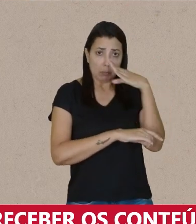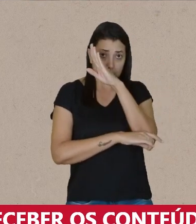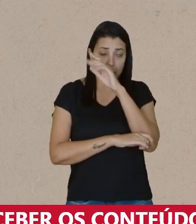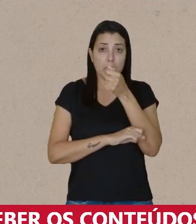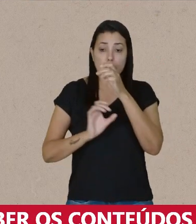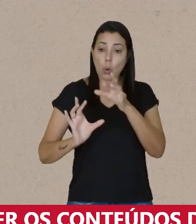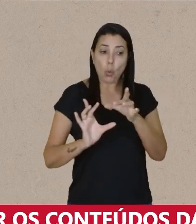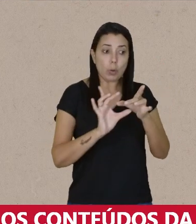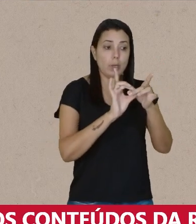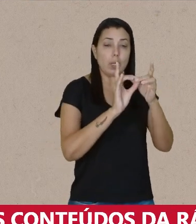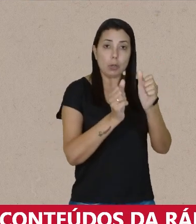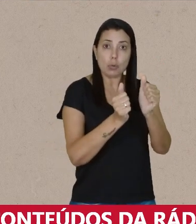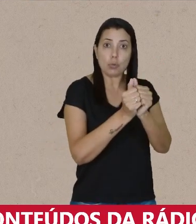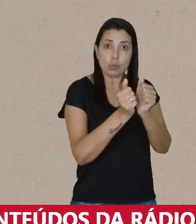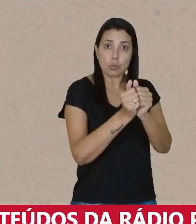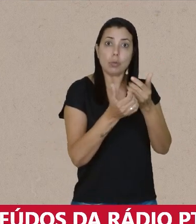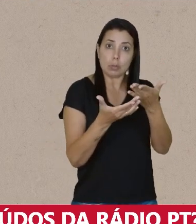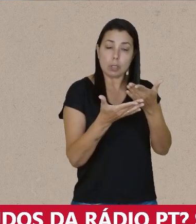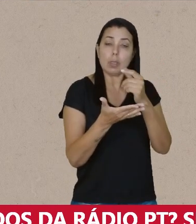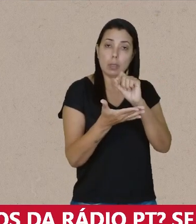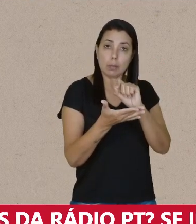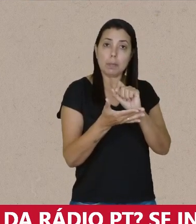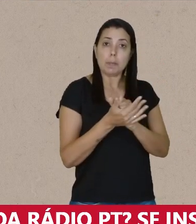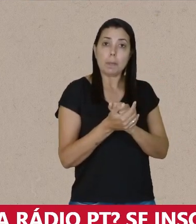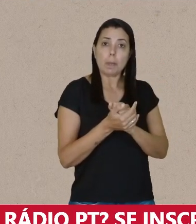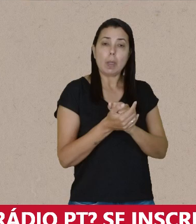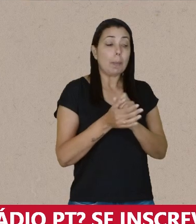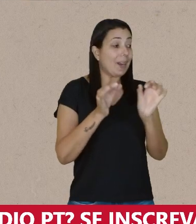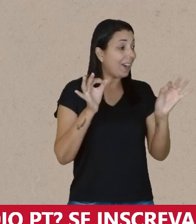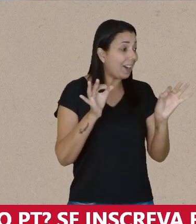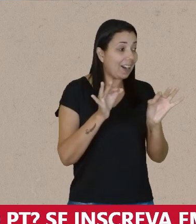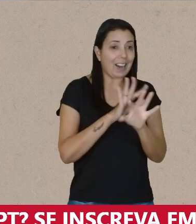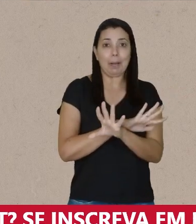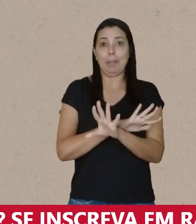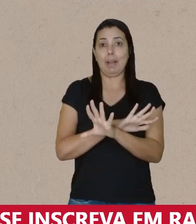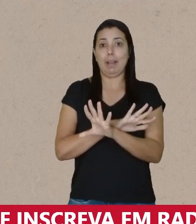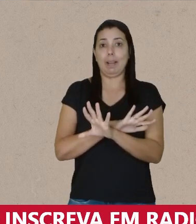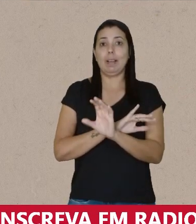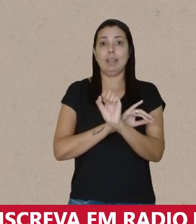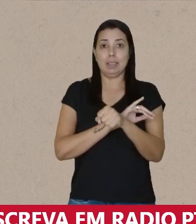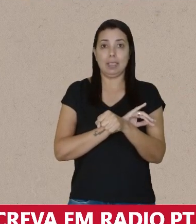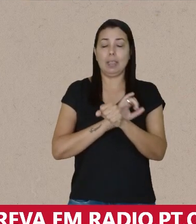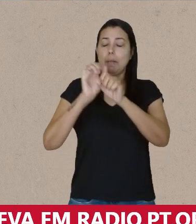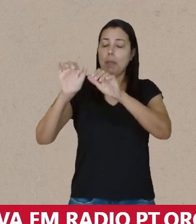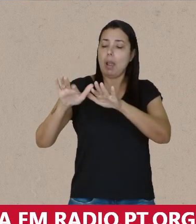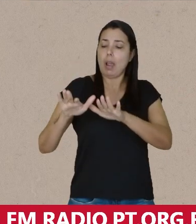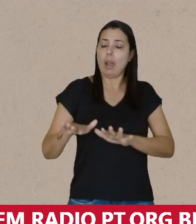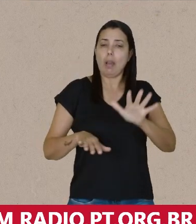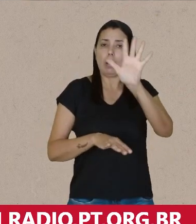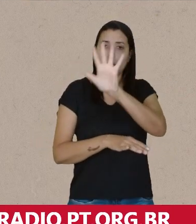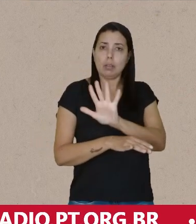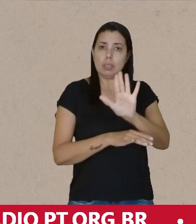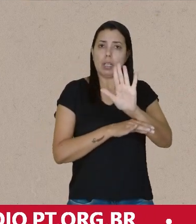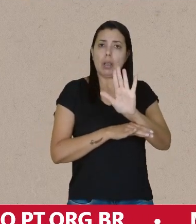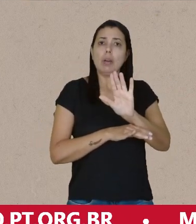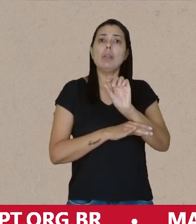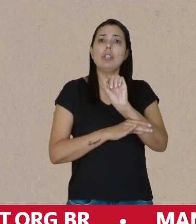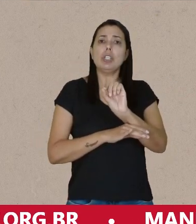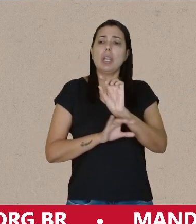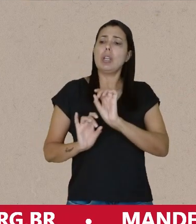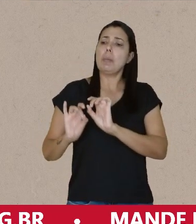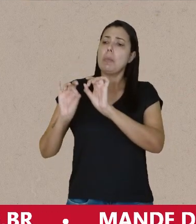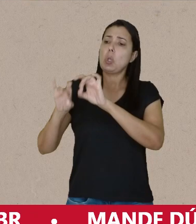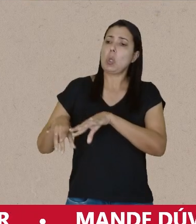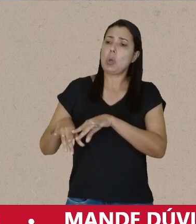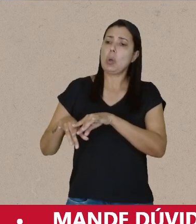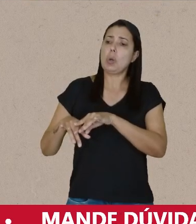nos unir a elas para dar um basta, fazer uma grande manifestação nacional de repúdio e de